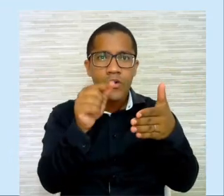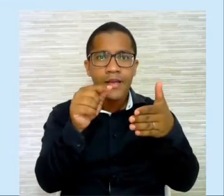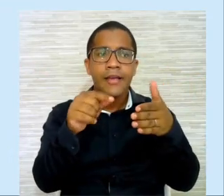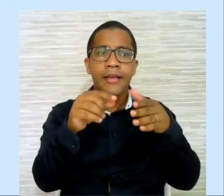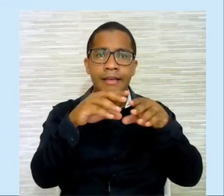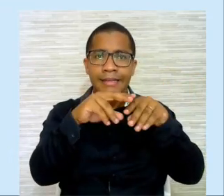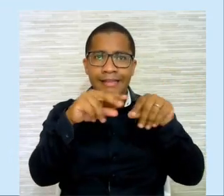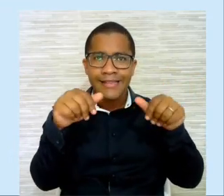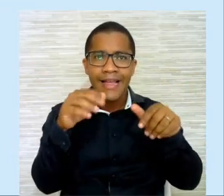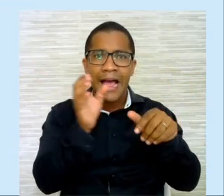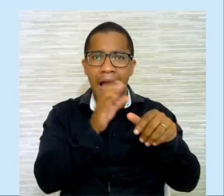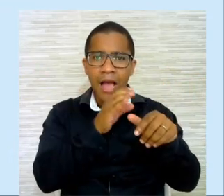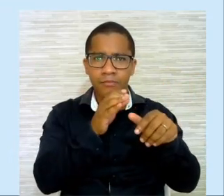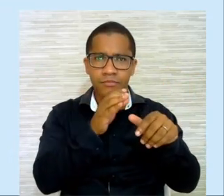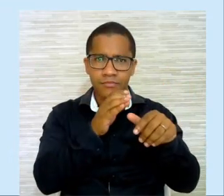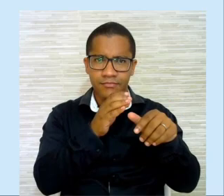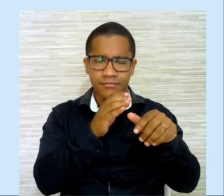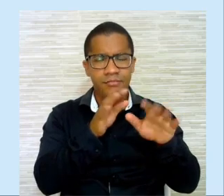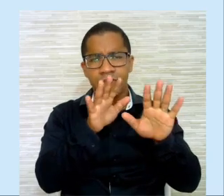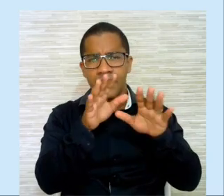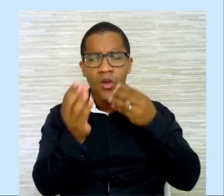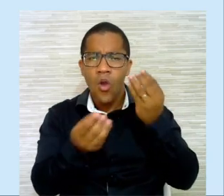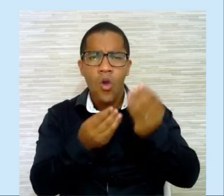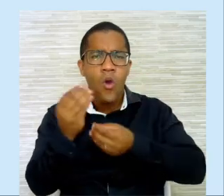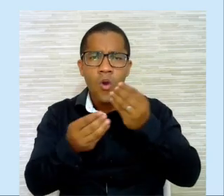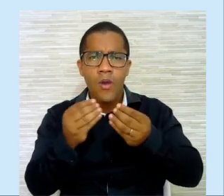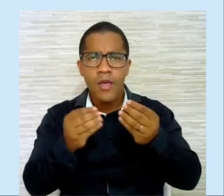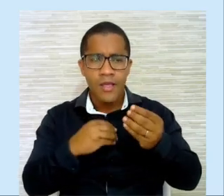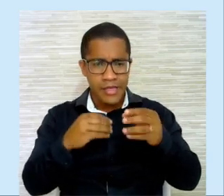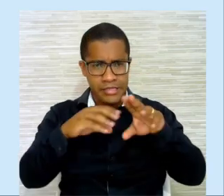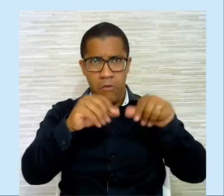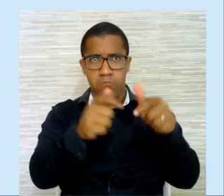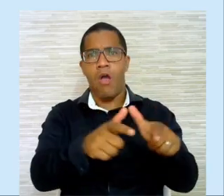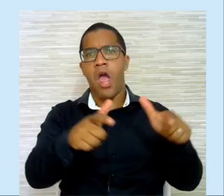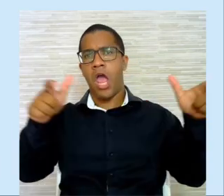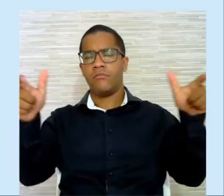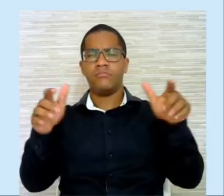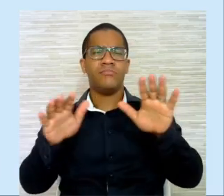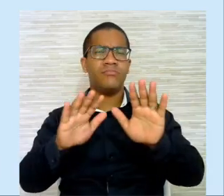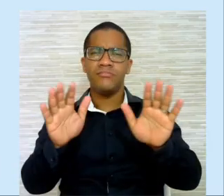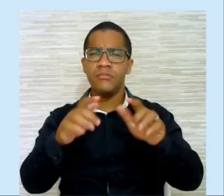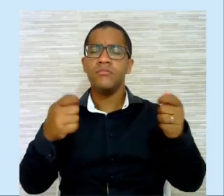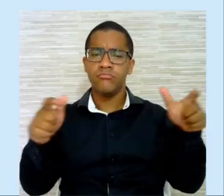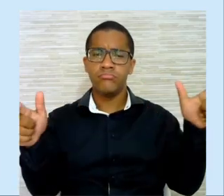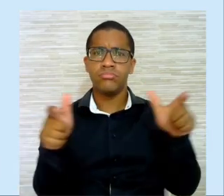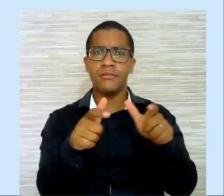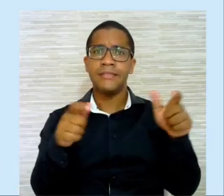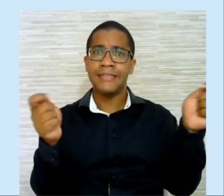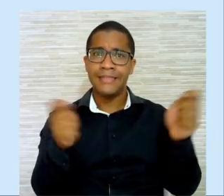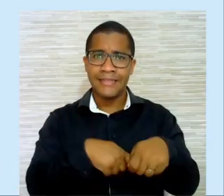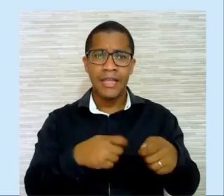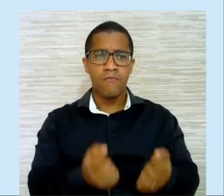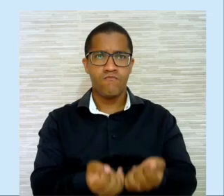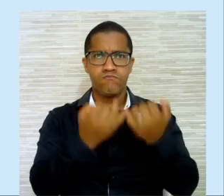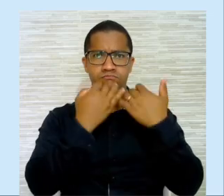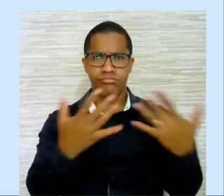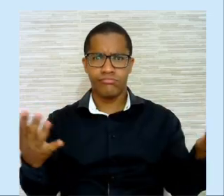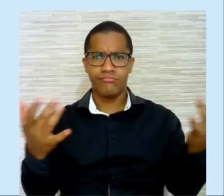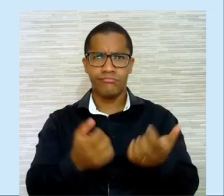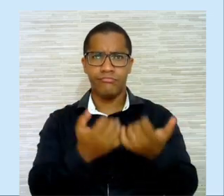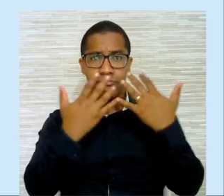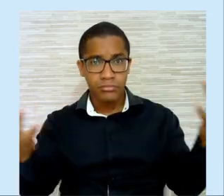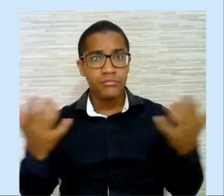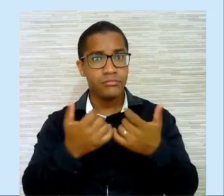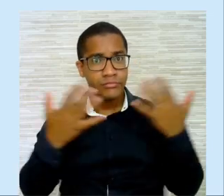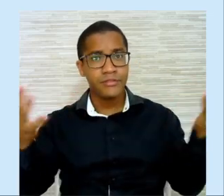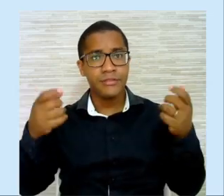intensivamente uso a terra, então não preciso de uma terra, uma quantidade de terra enorme para produzir. Naquela quantidade mínima, eu também